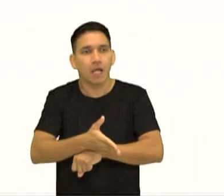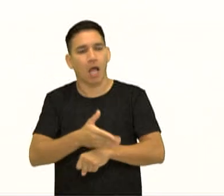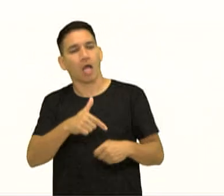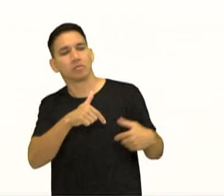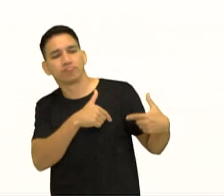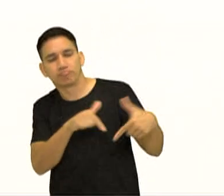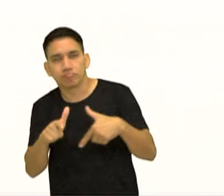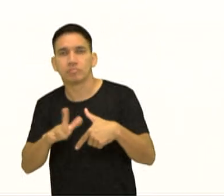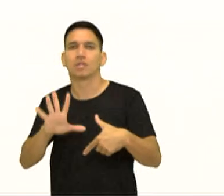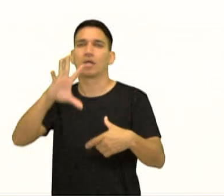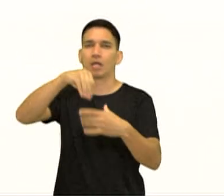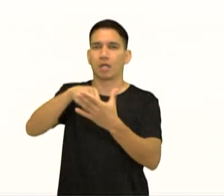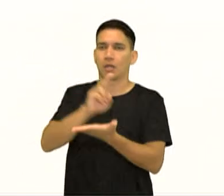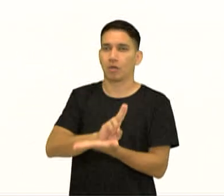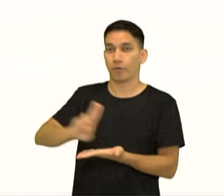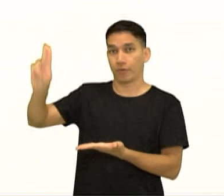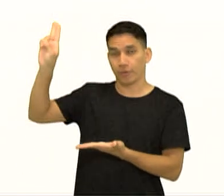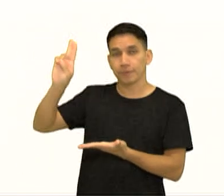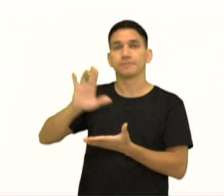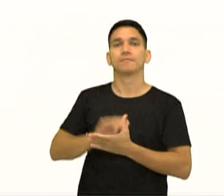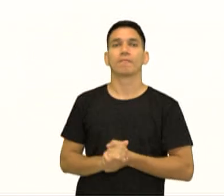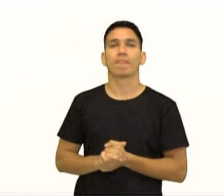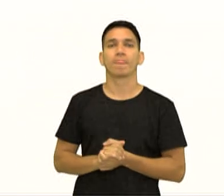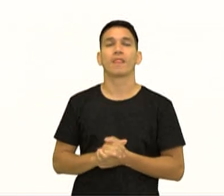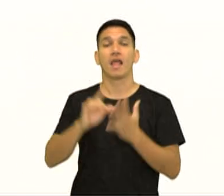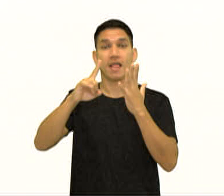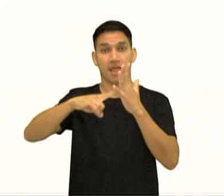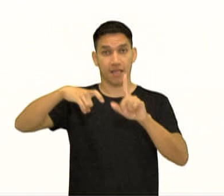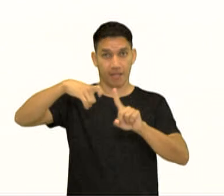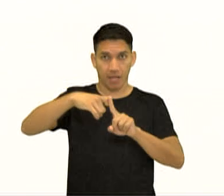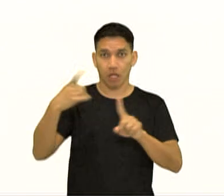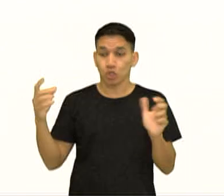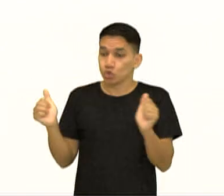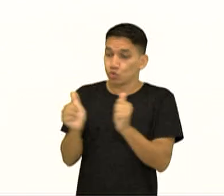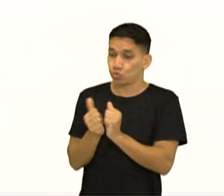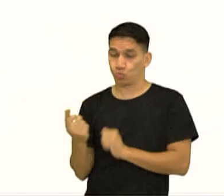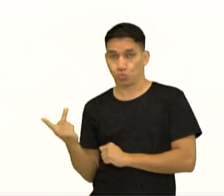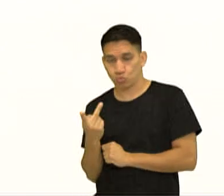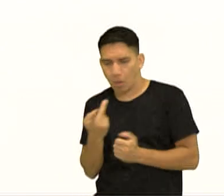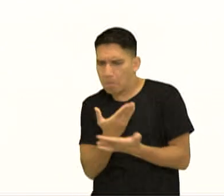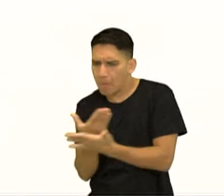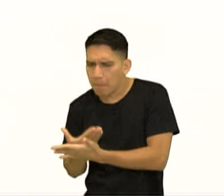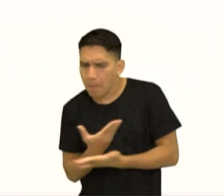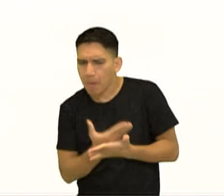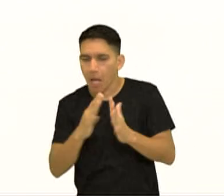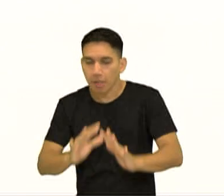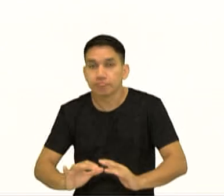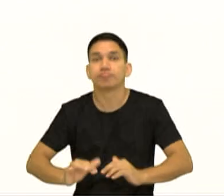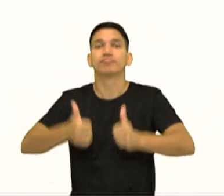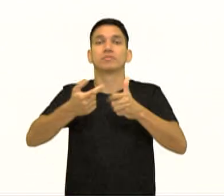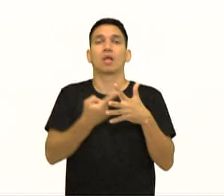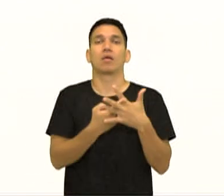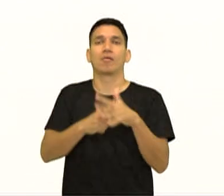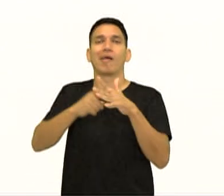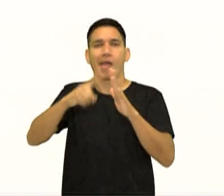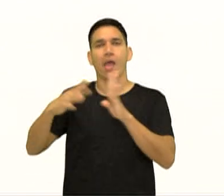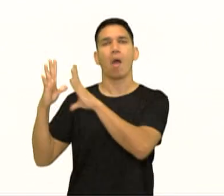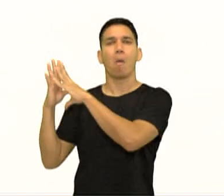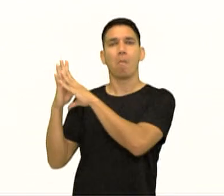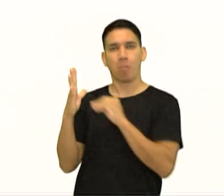Inglaterra, na Universidade de Cambridge, e juntos eles aprimoraram o modelo, e aí o modelo ficou conhecido como modelo atômico